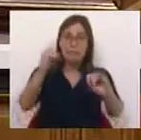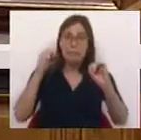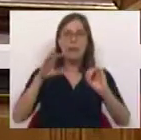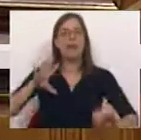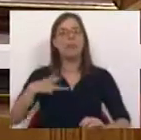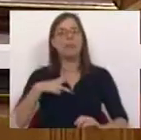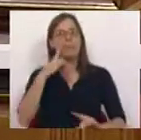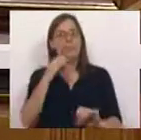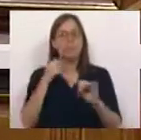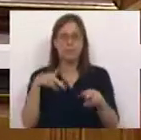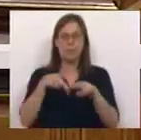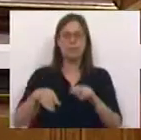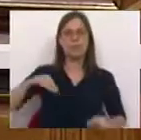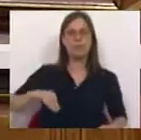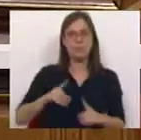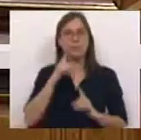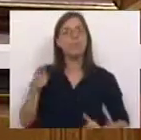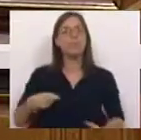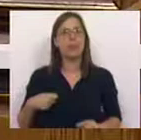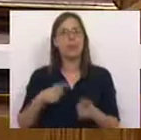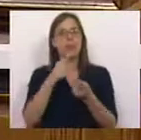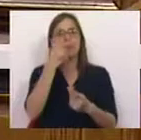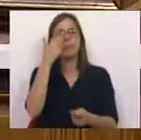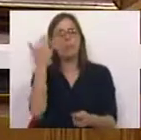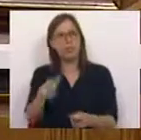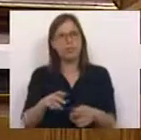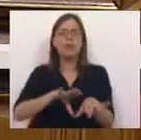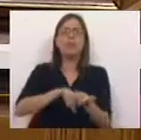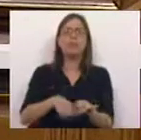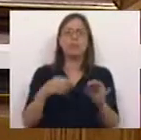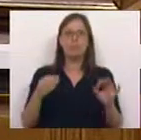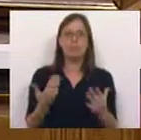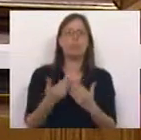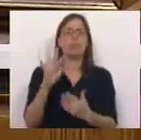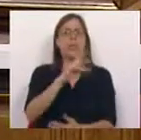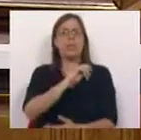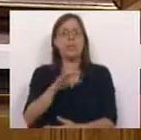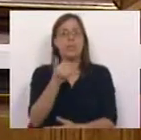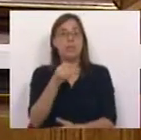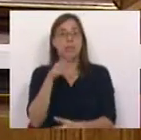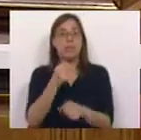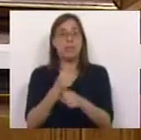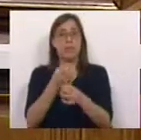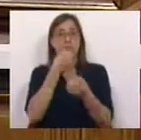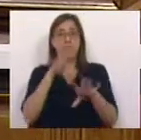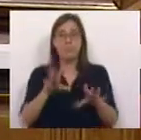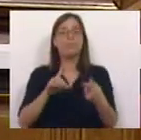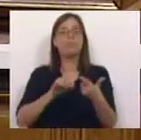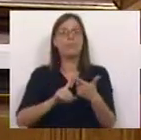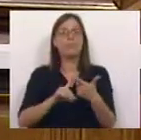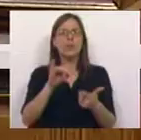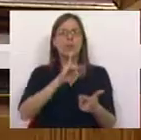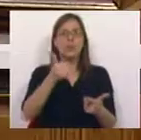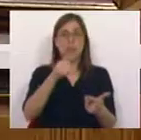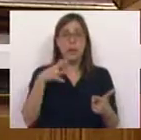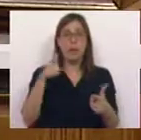no país. Cortou salários, pensões e reformas. Destruiu mais de 320 mil postos de trabalho. Deixou cerca